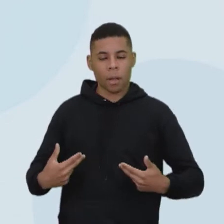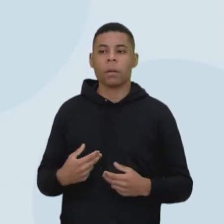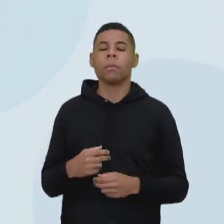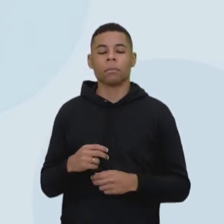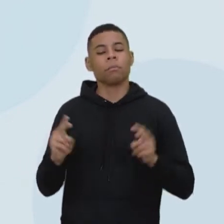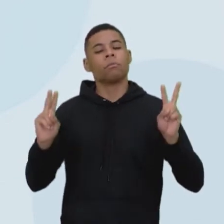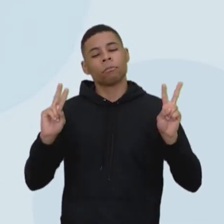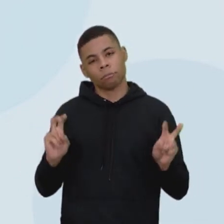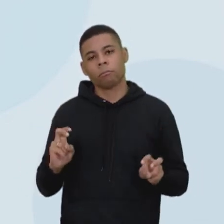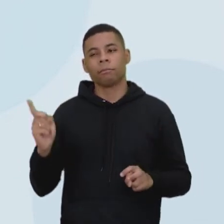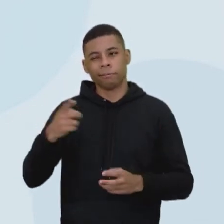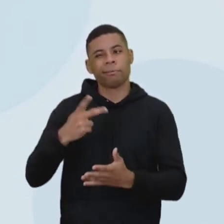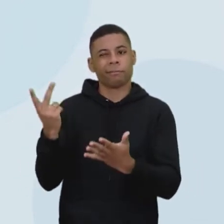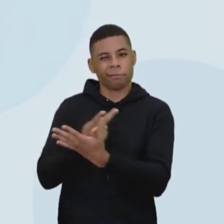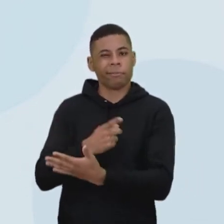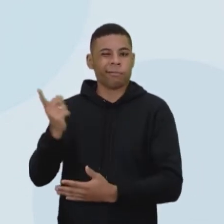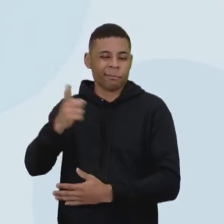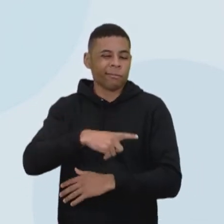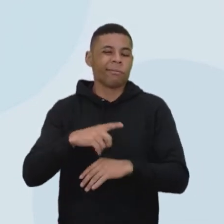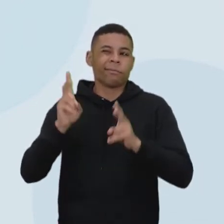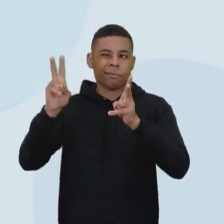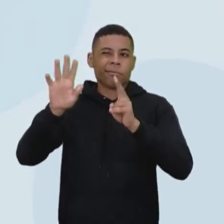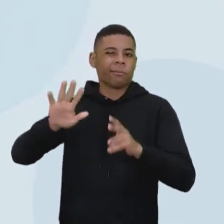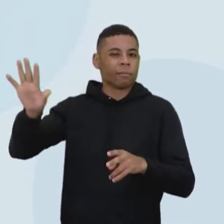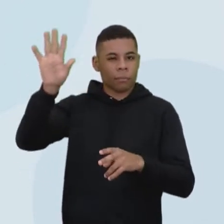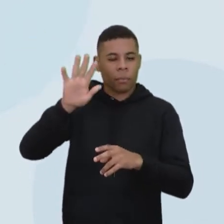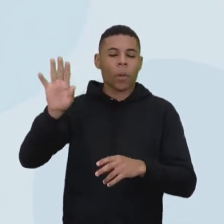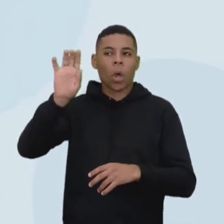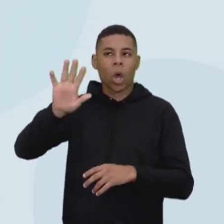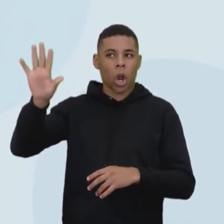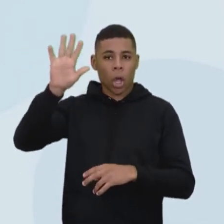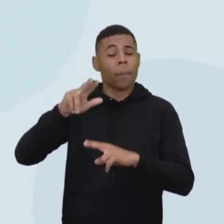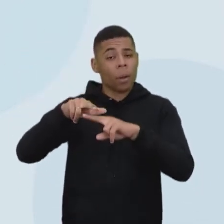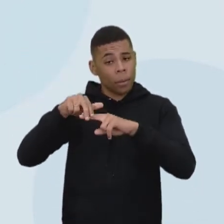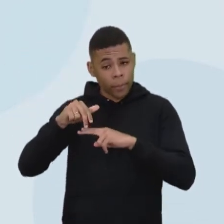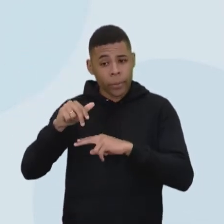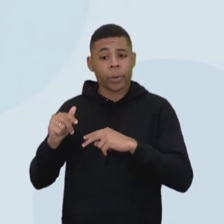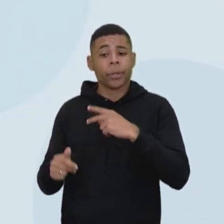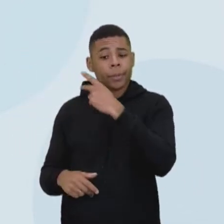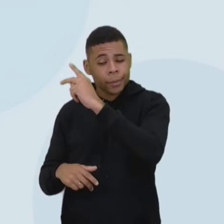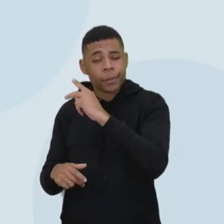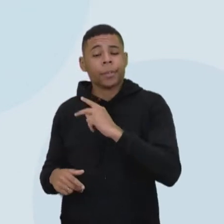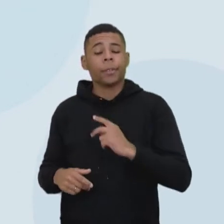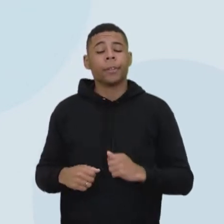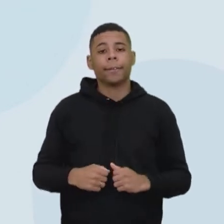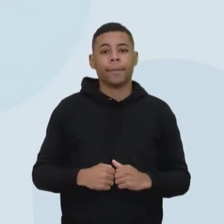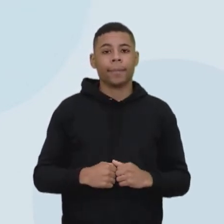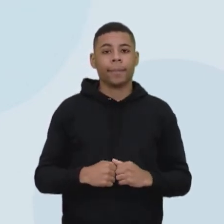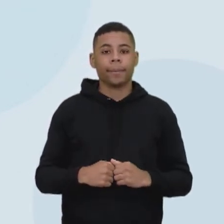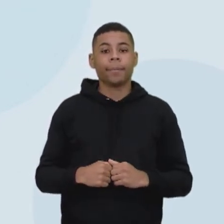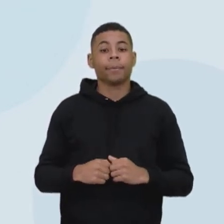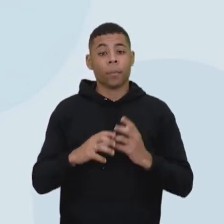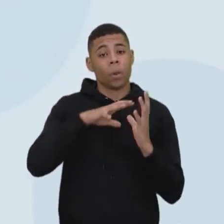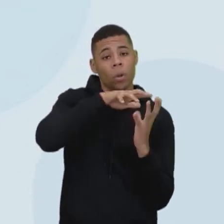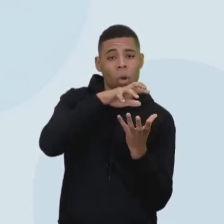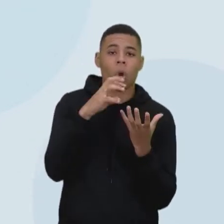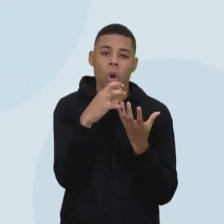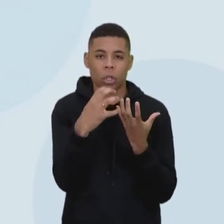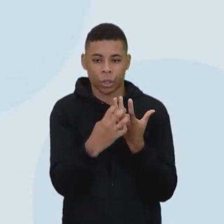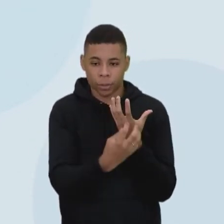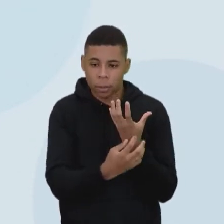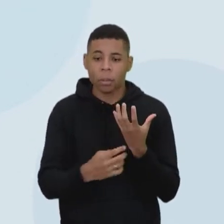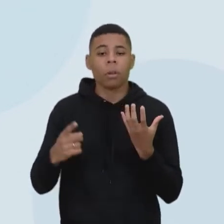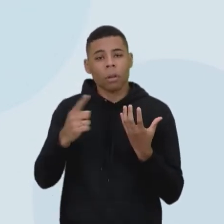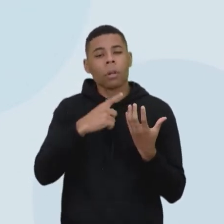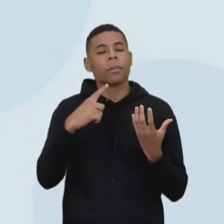relações sociais que acontecem no continente europeu. Mas boa parte aí, né, são continentes que têm uma relação